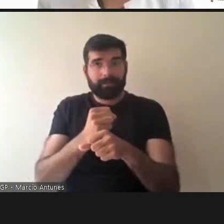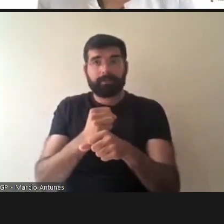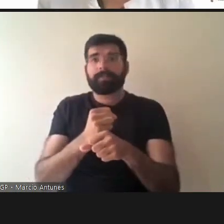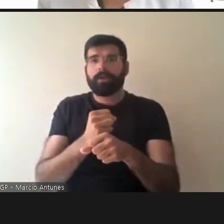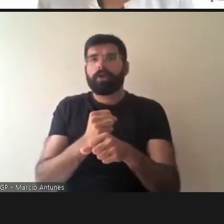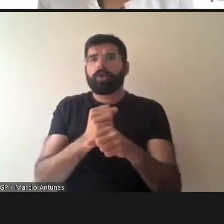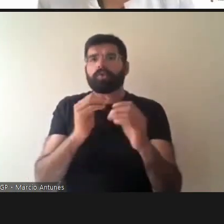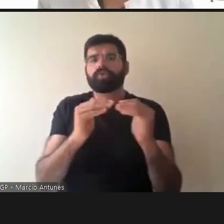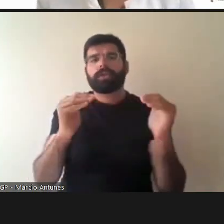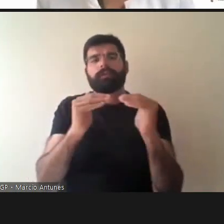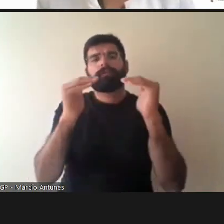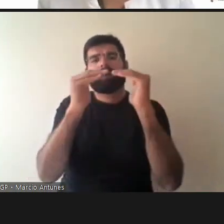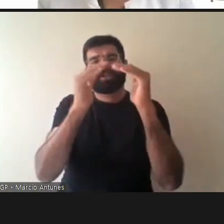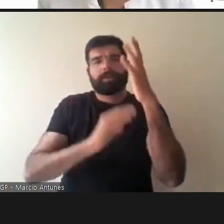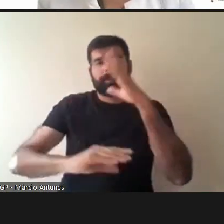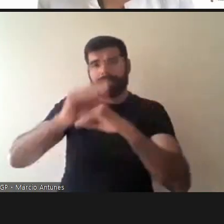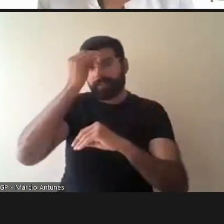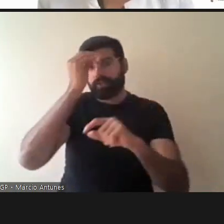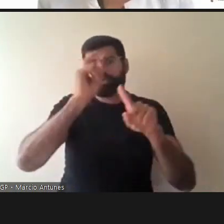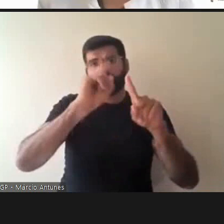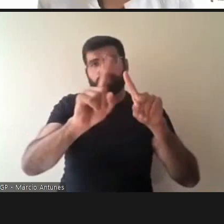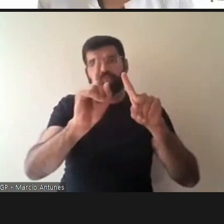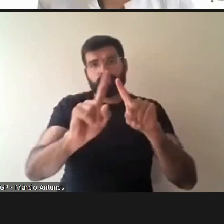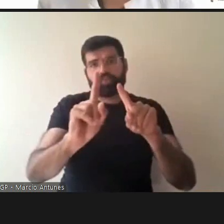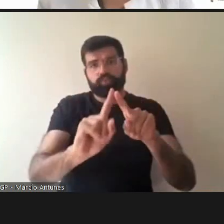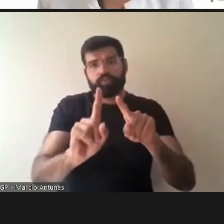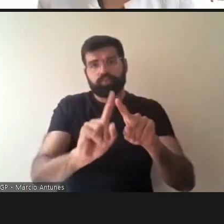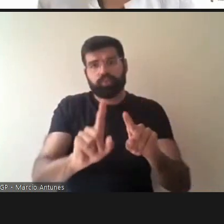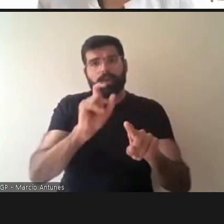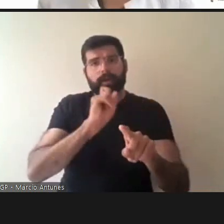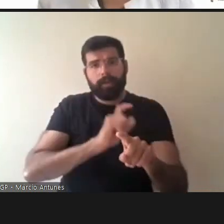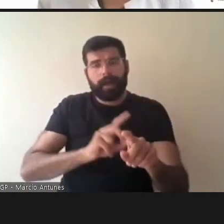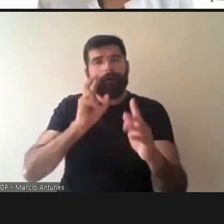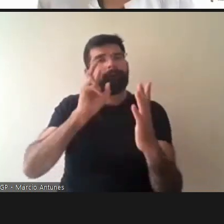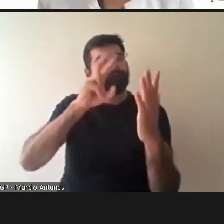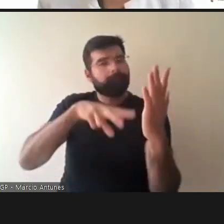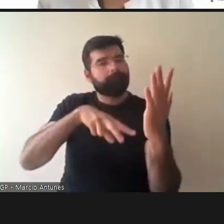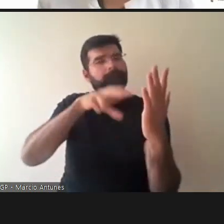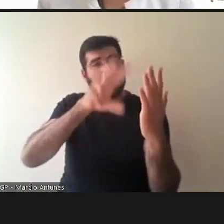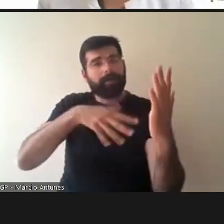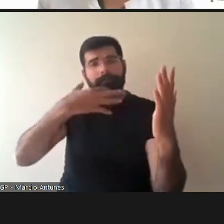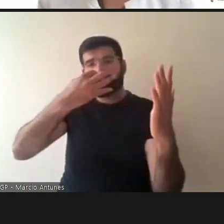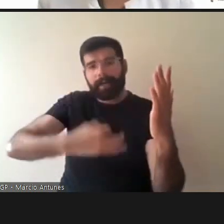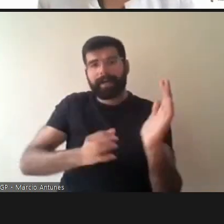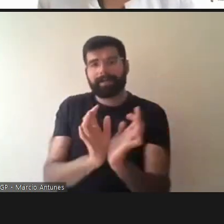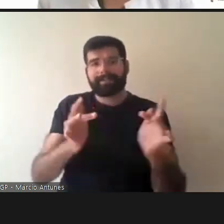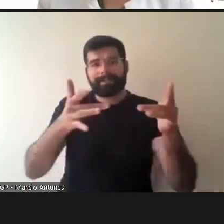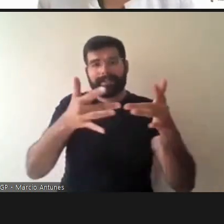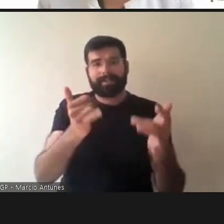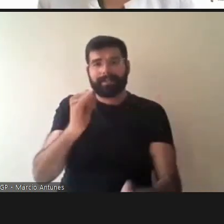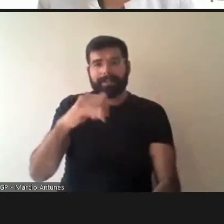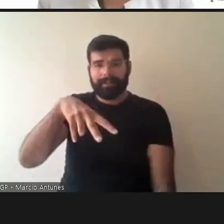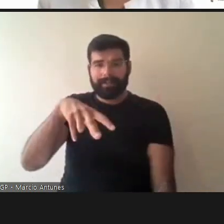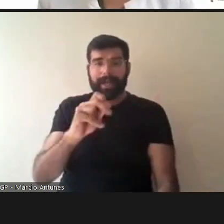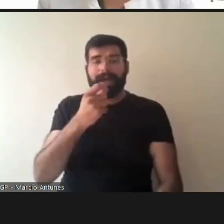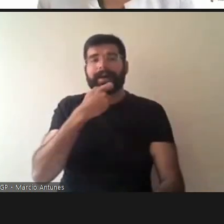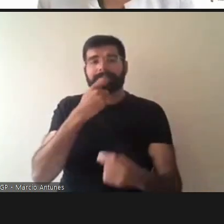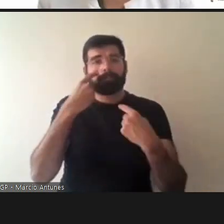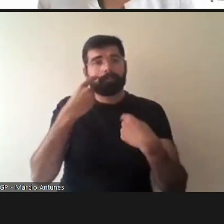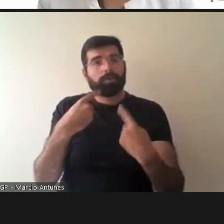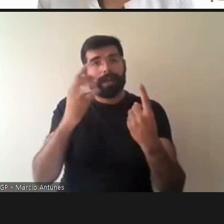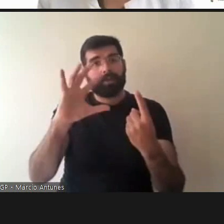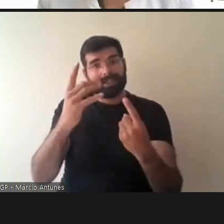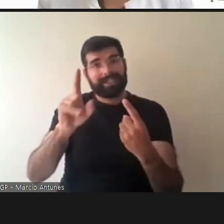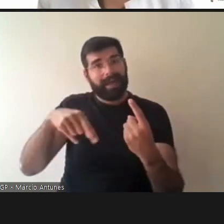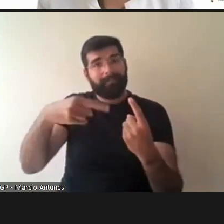níveis de habilitações e que poderá ser consultado na íntegra no site do INA após o seu lançamento público, que ocorrerá amanhã